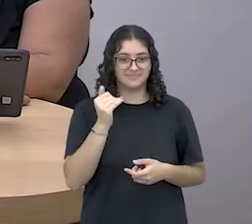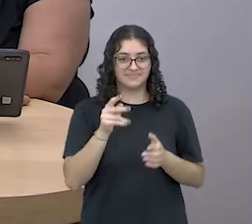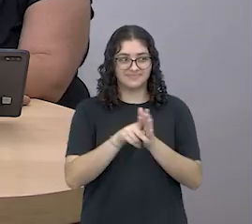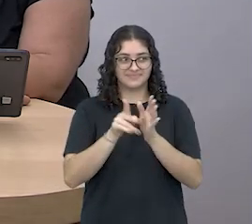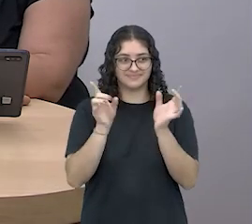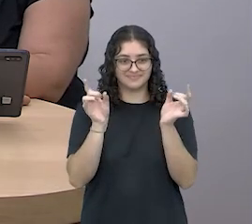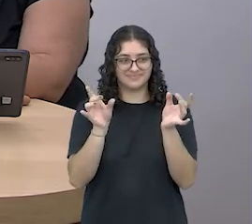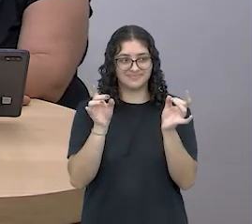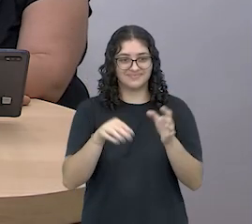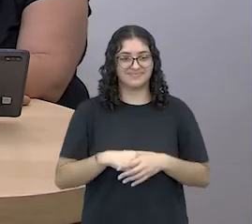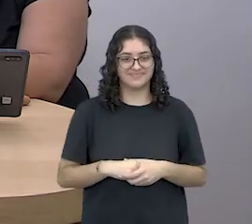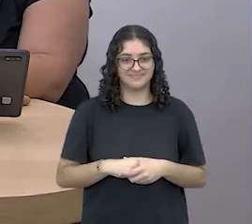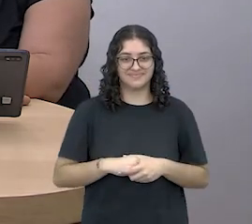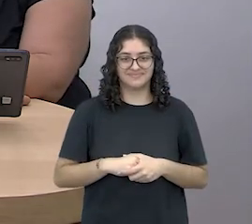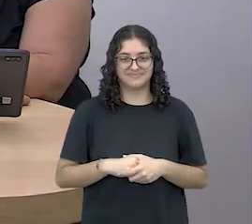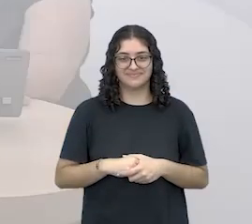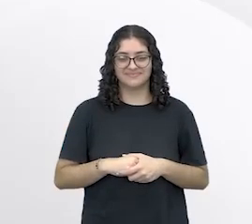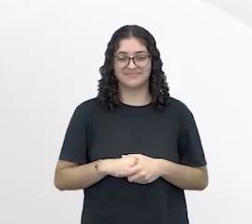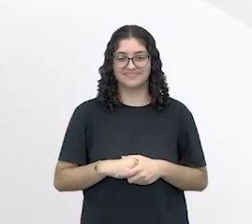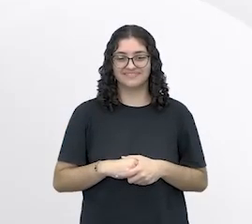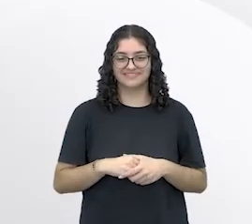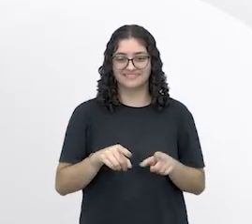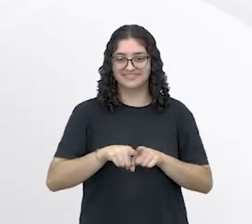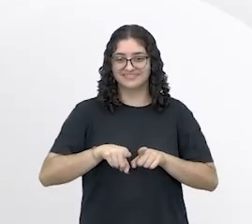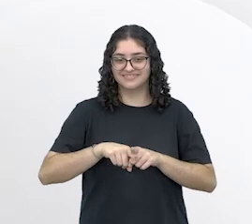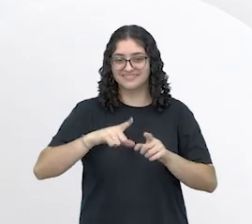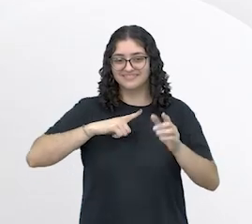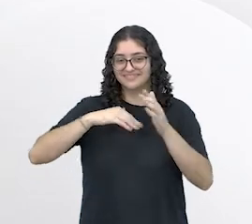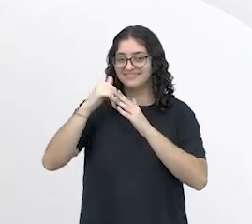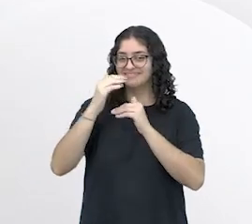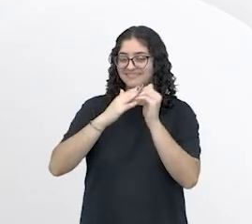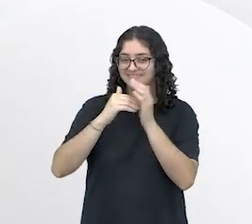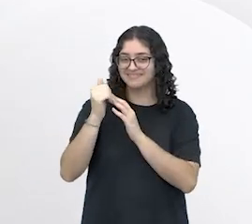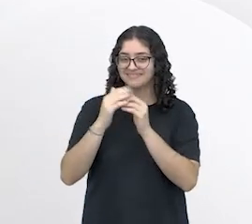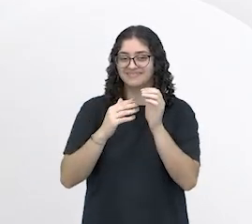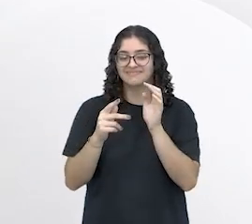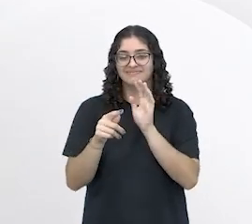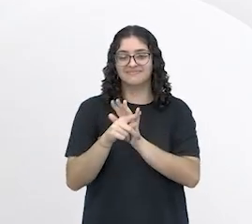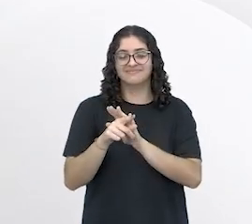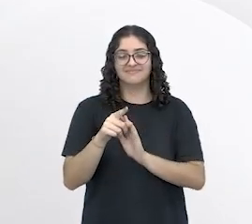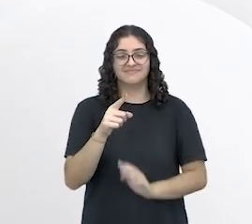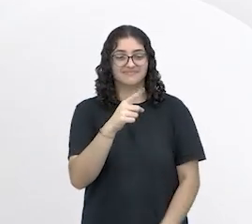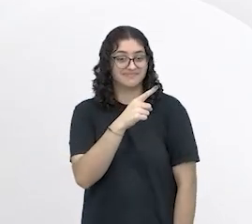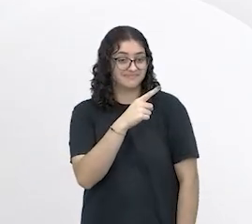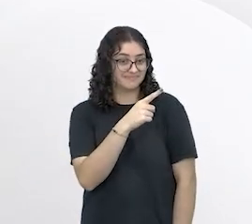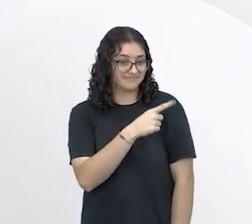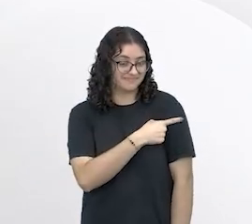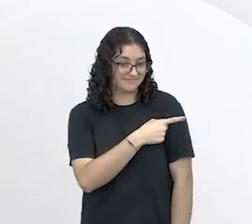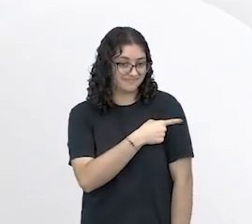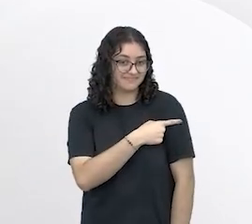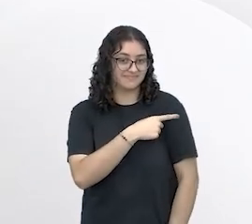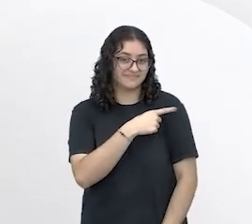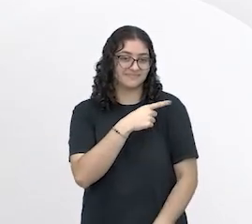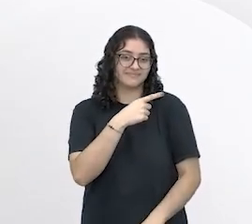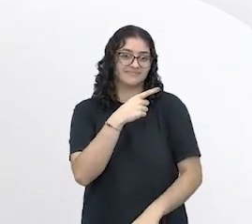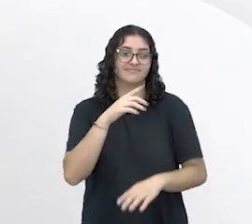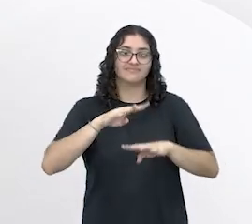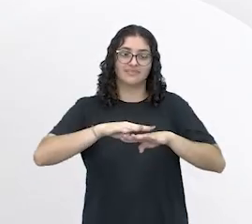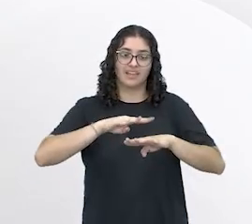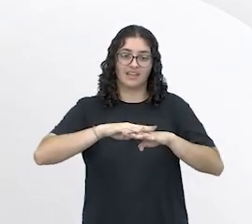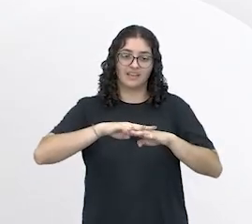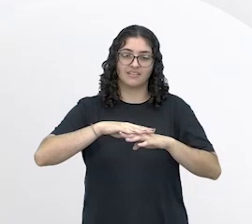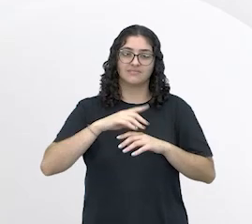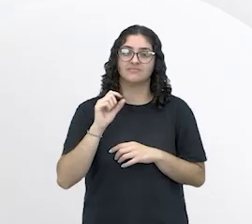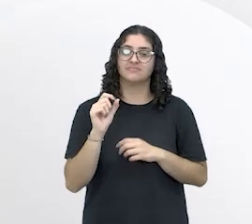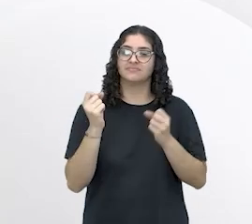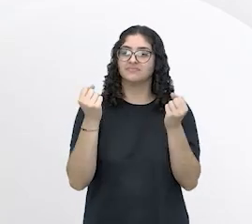específico? Vamos. Vamos lá. Tem uma habilidade lá no primeiro ano de matemática, que é a 09,